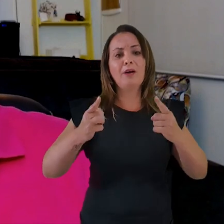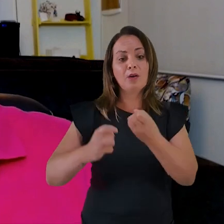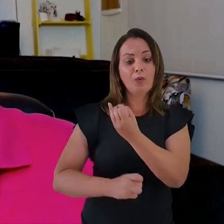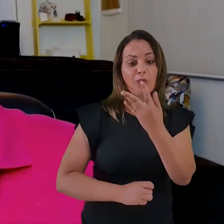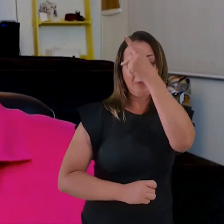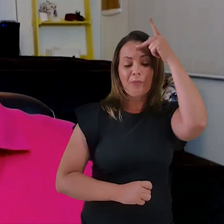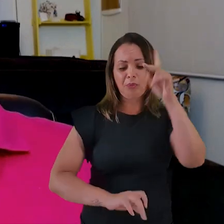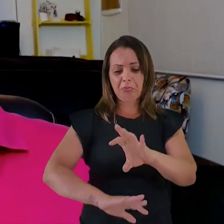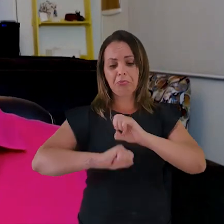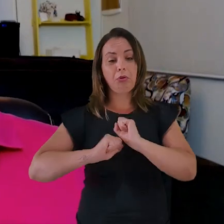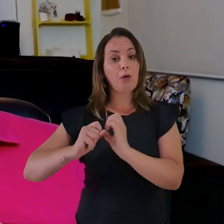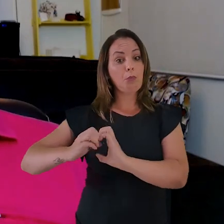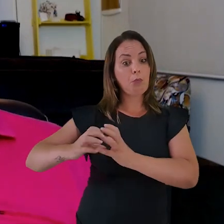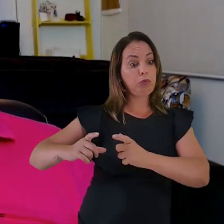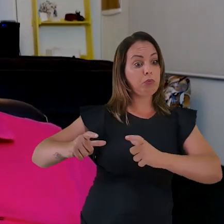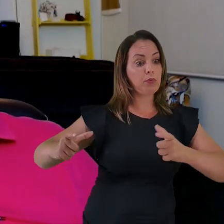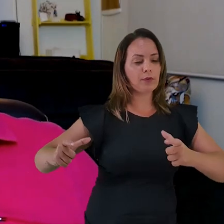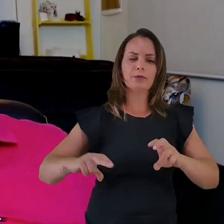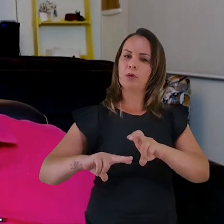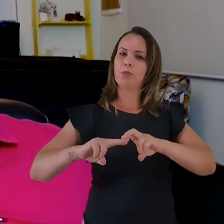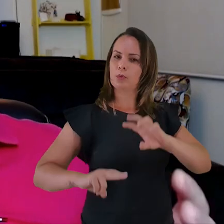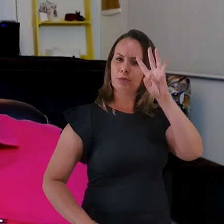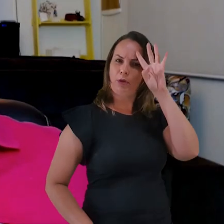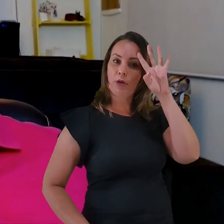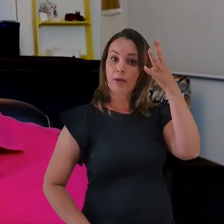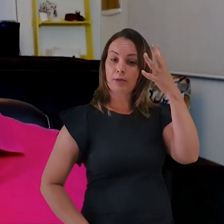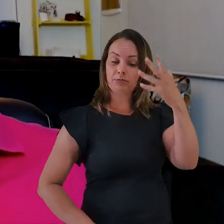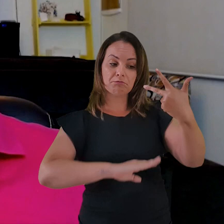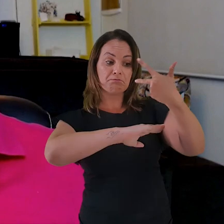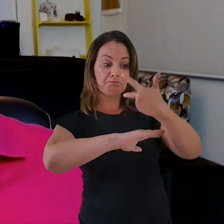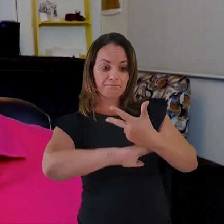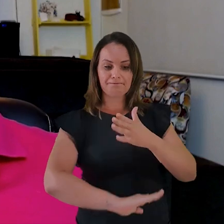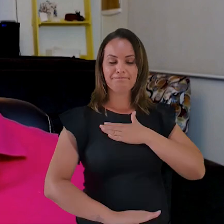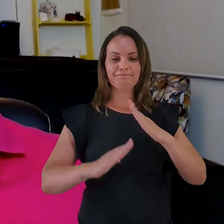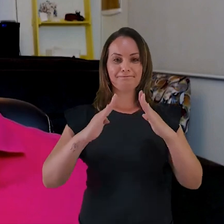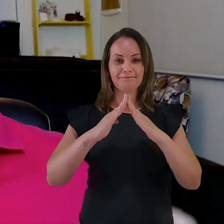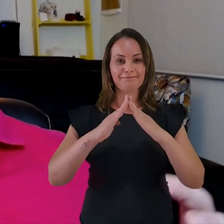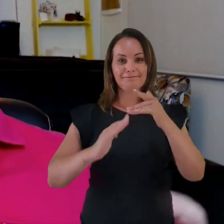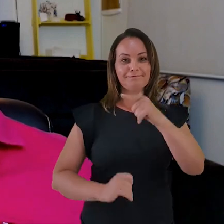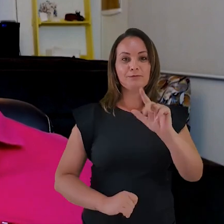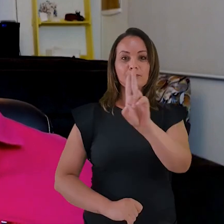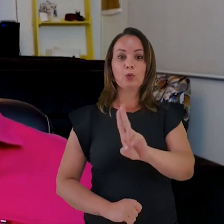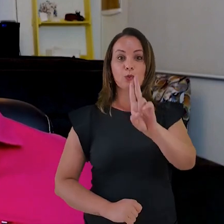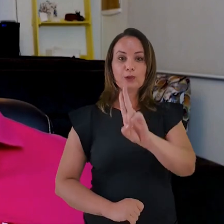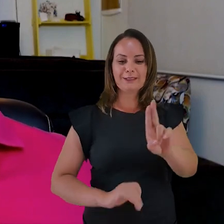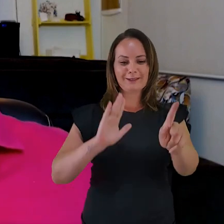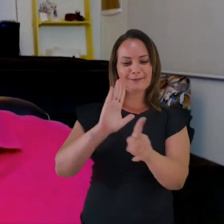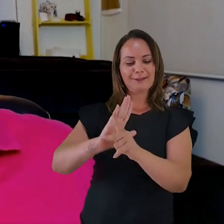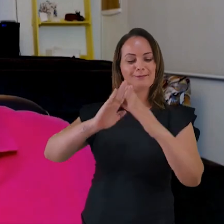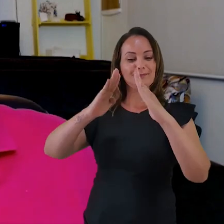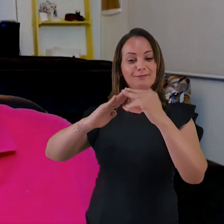aumentou demais e por isso nós resolvemos gravar aqui da minha casa novamente, utilizando o meu